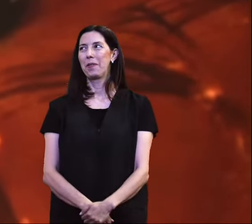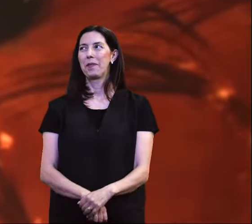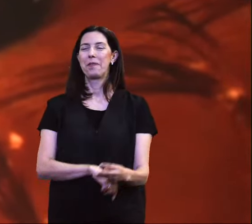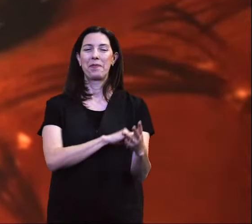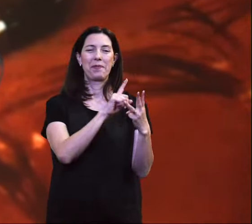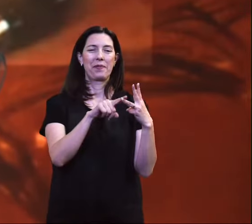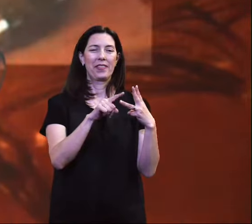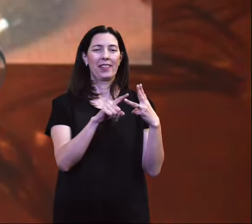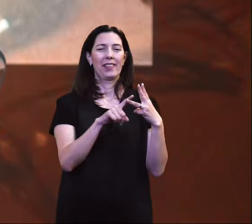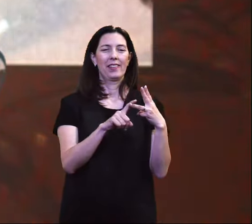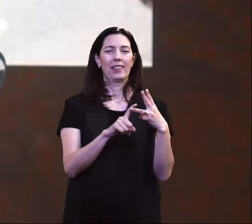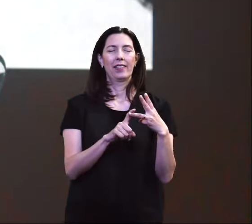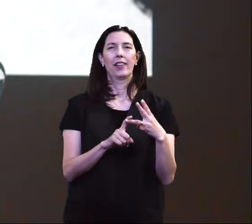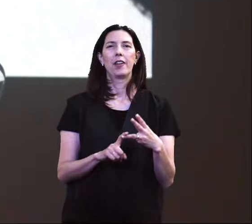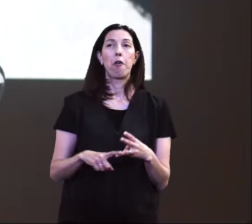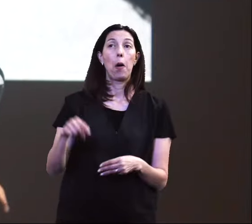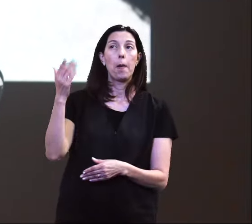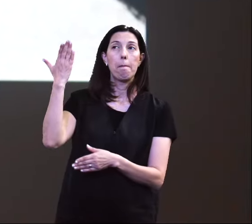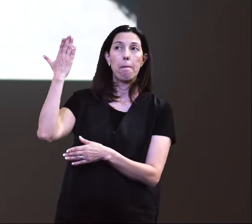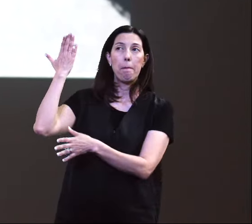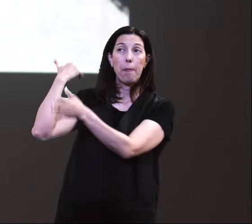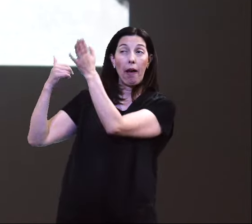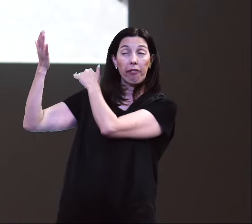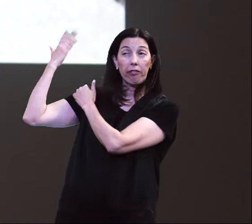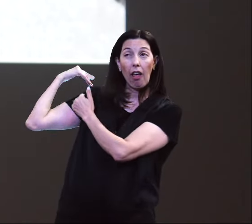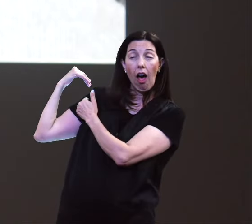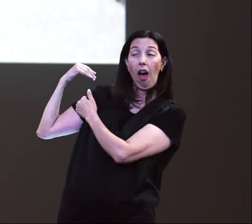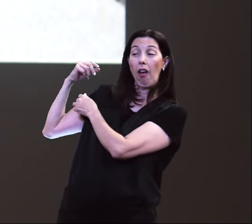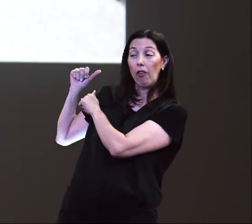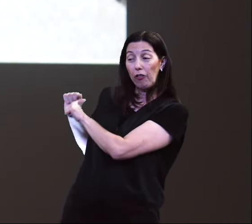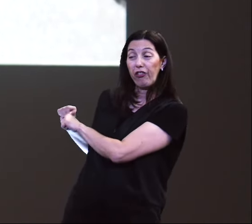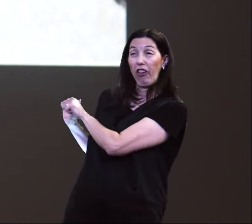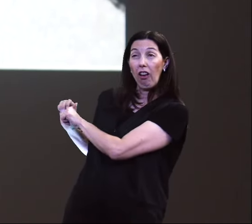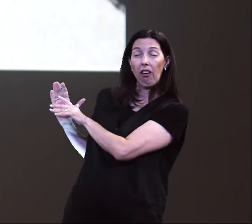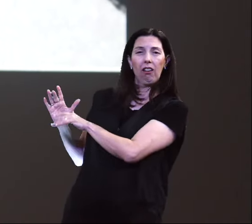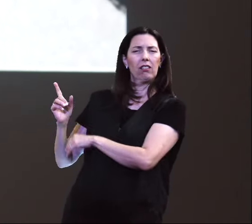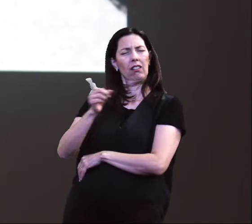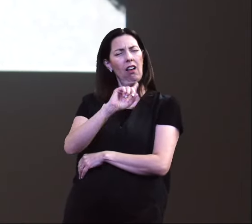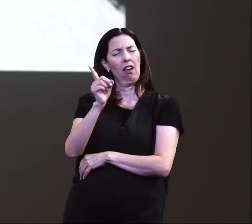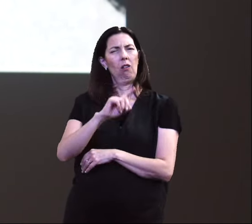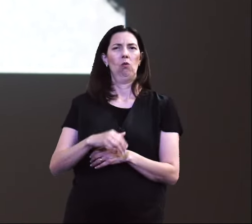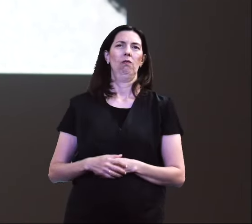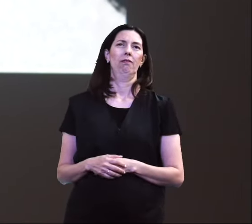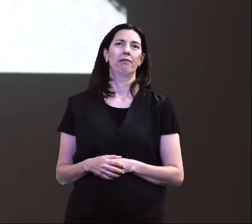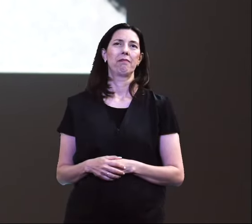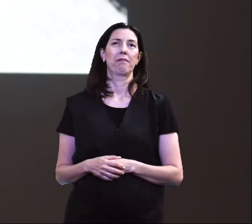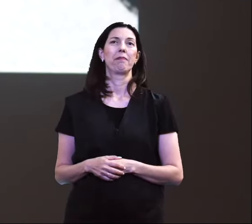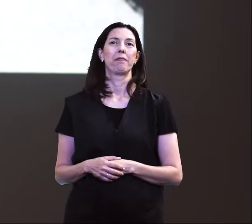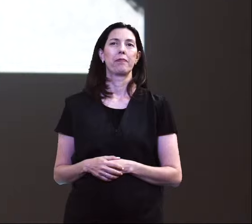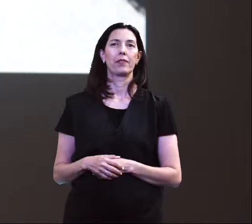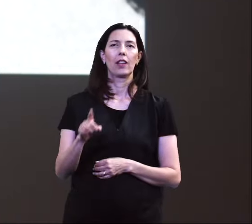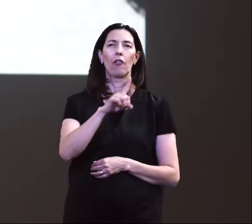Não vivam no passado. Diga para quem está do lado, não viva no passado.